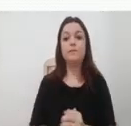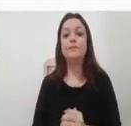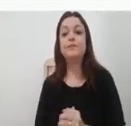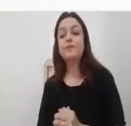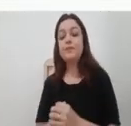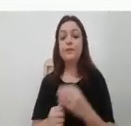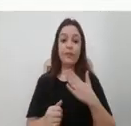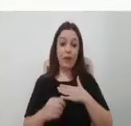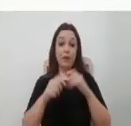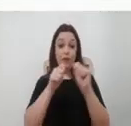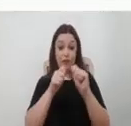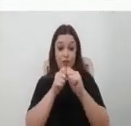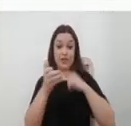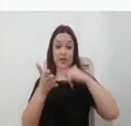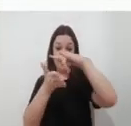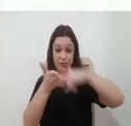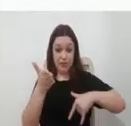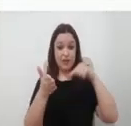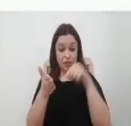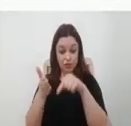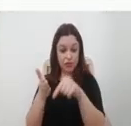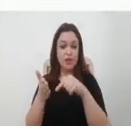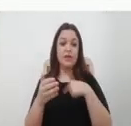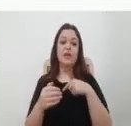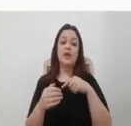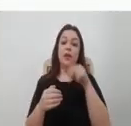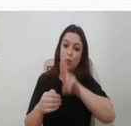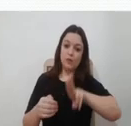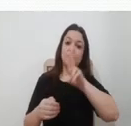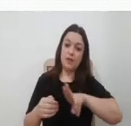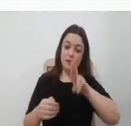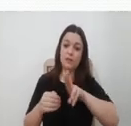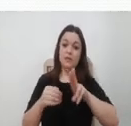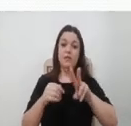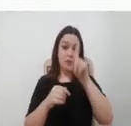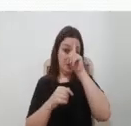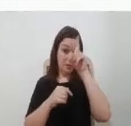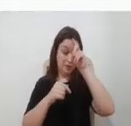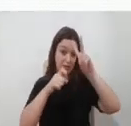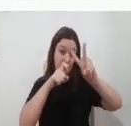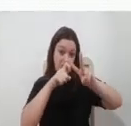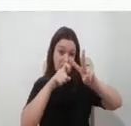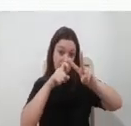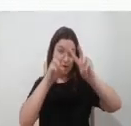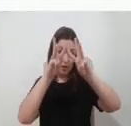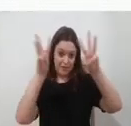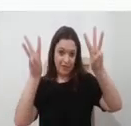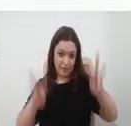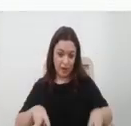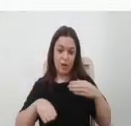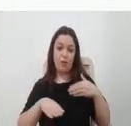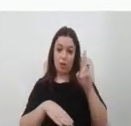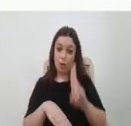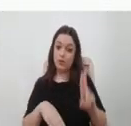Então, como eu tinha elaborado essa ficha, eu apliquei ela nas consultas do Hospital Veterinário